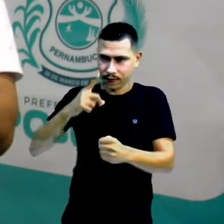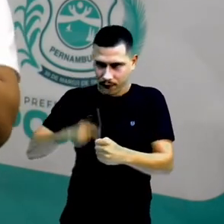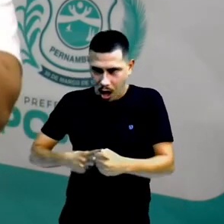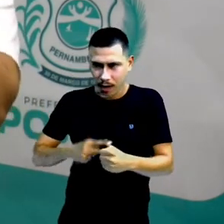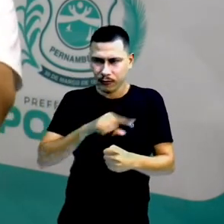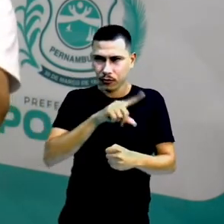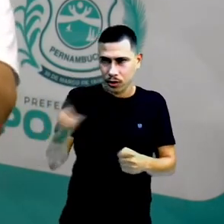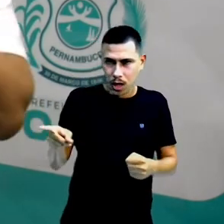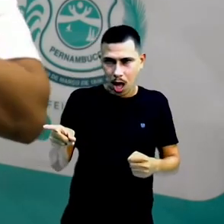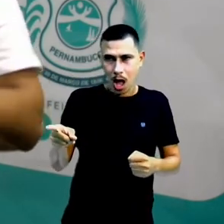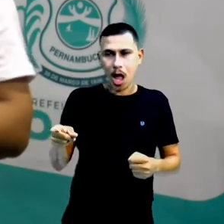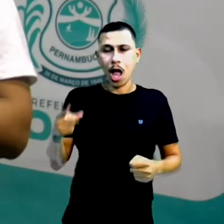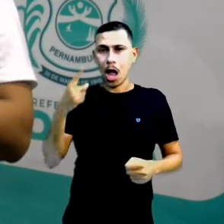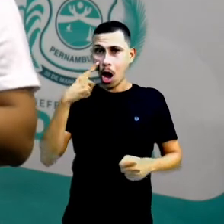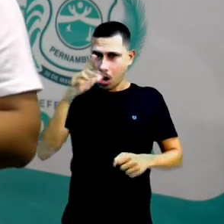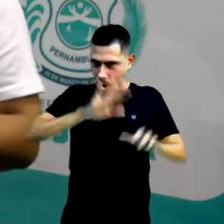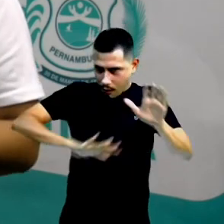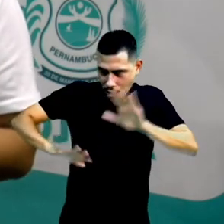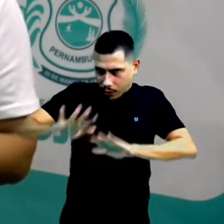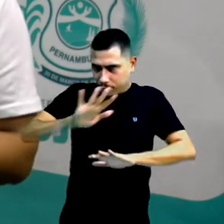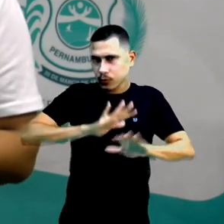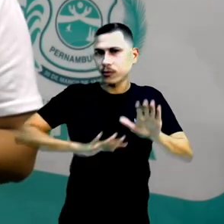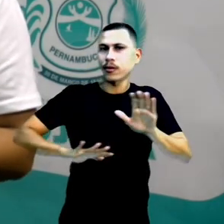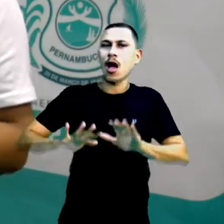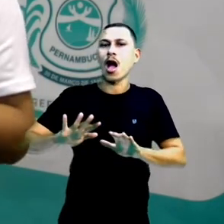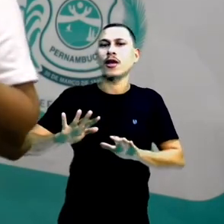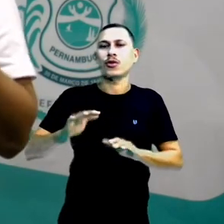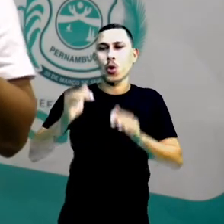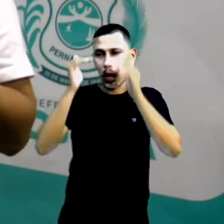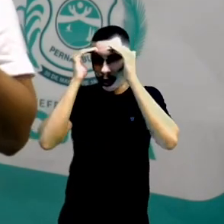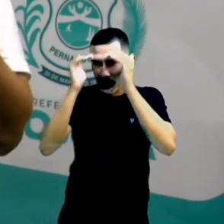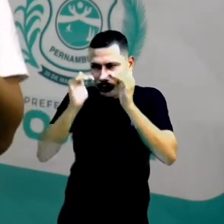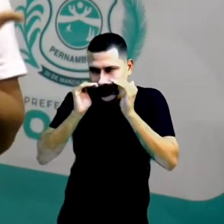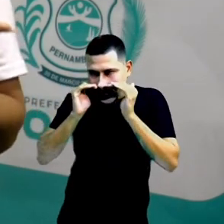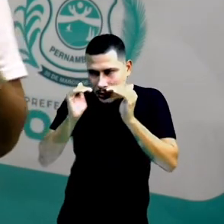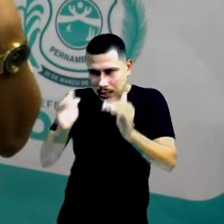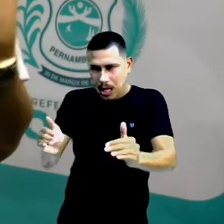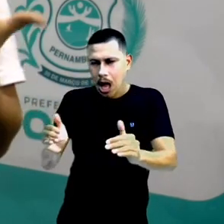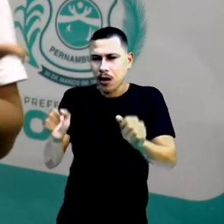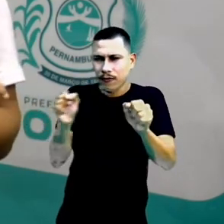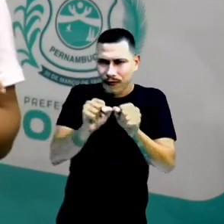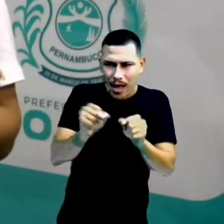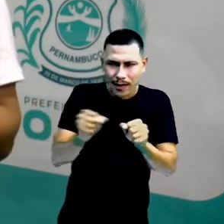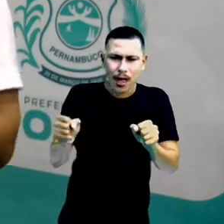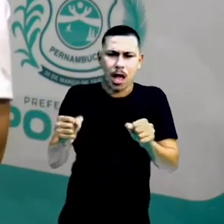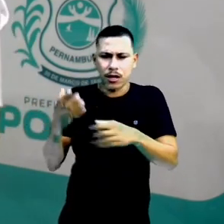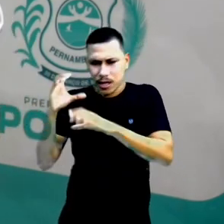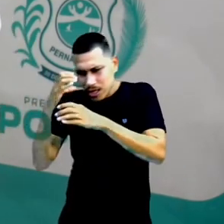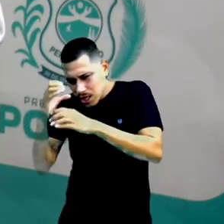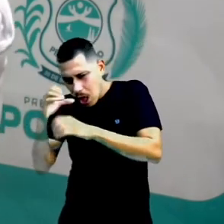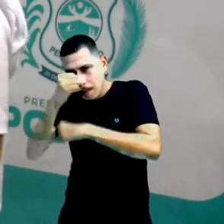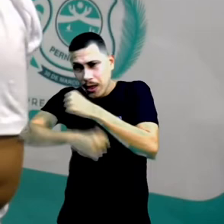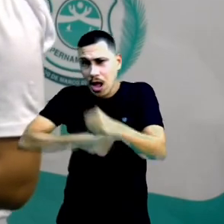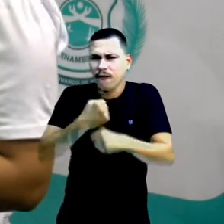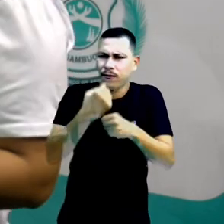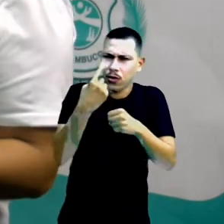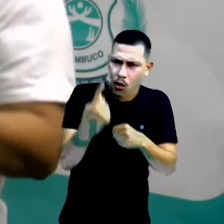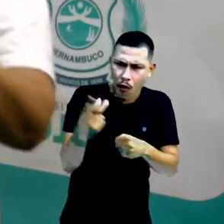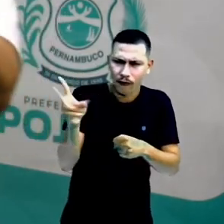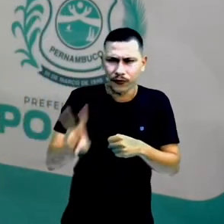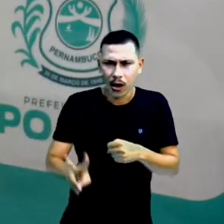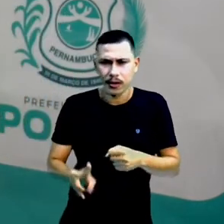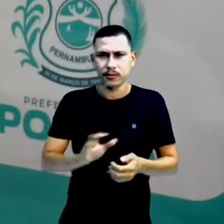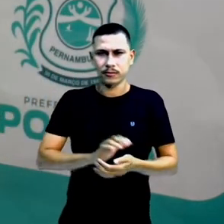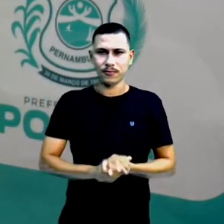fique alerta passa o exame pelo menos uma vez ao ano para ter uma identificação de como caminho a sua saúde